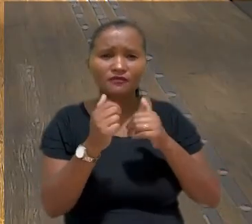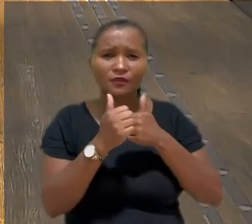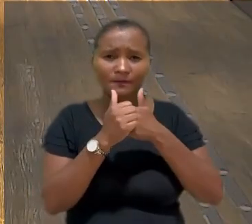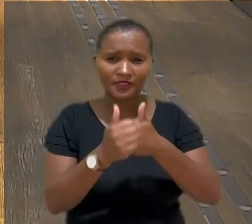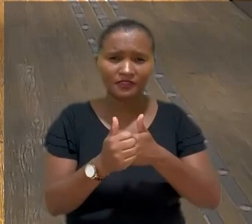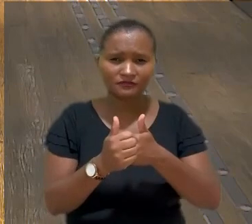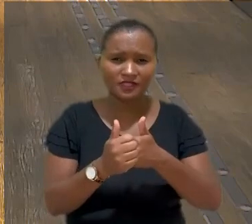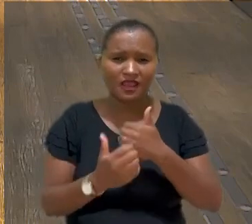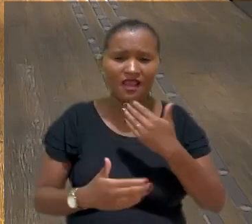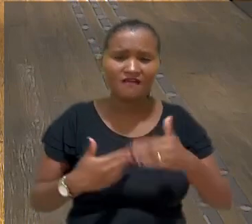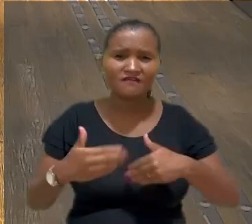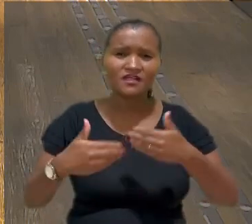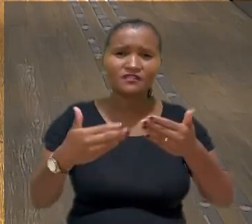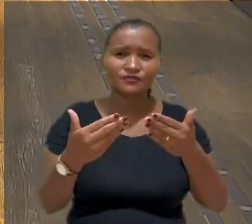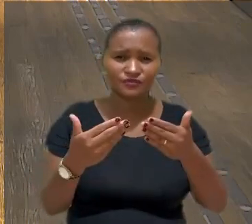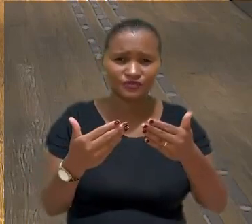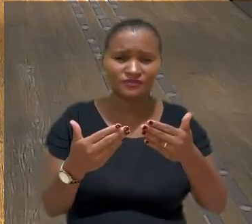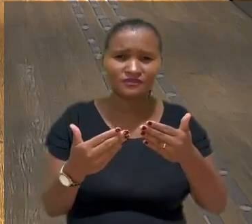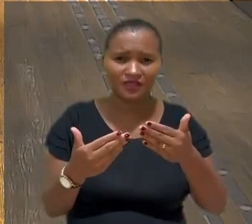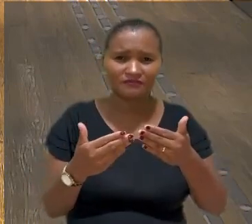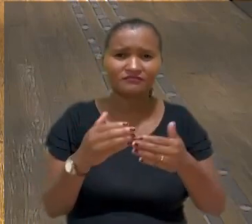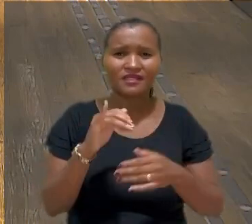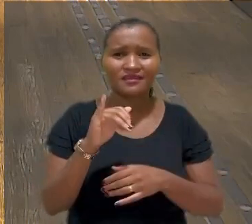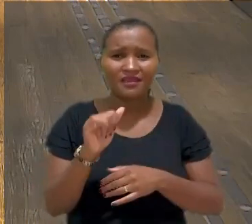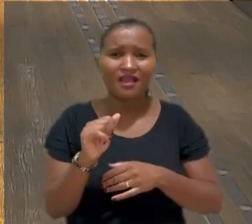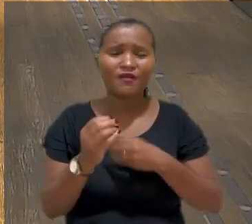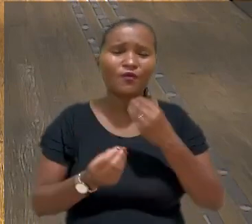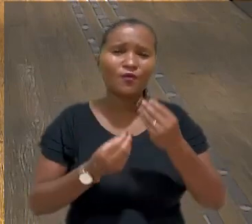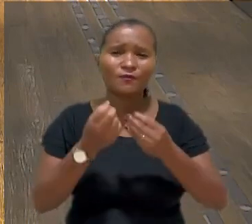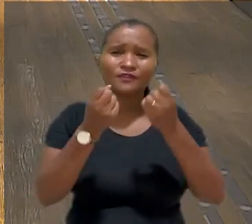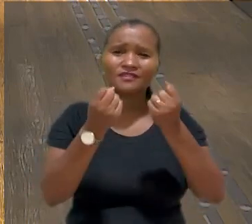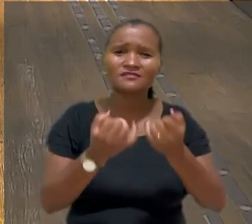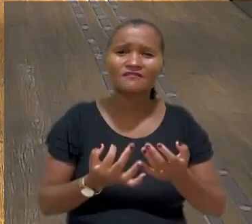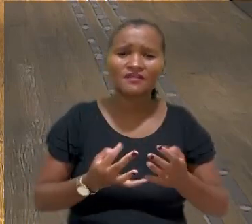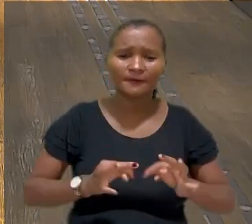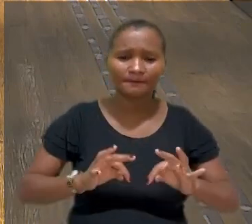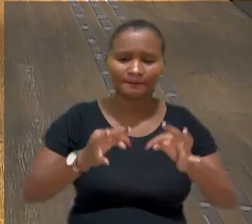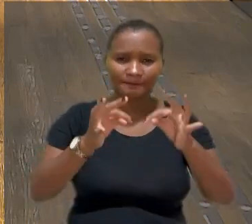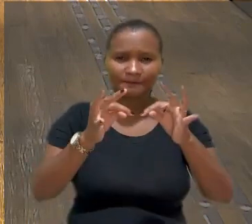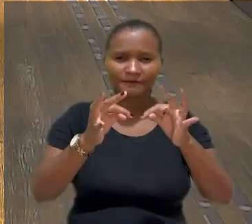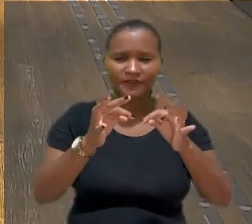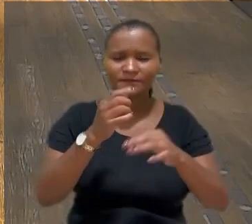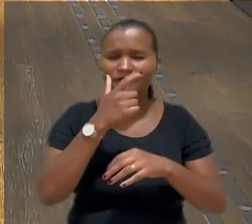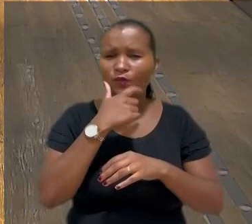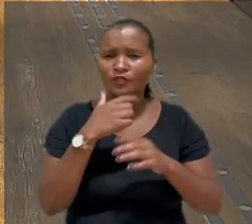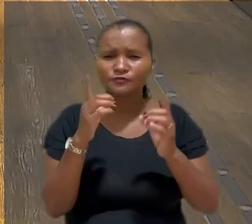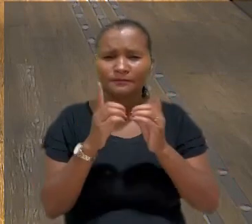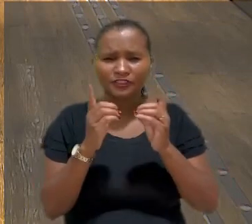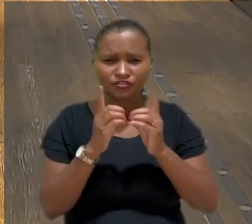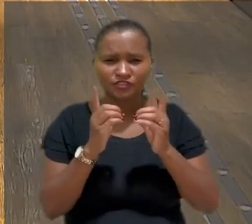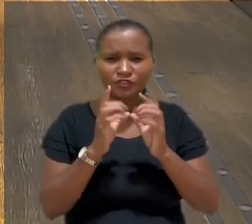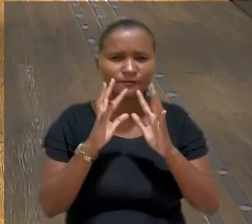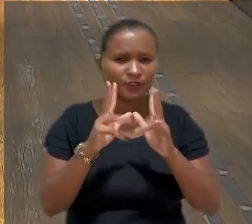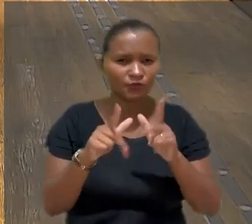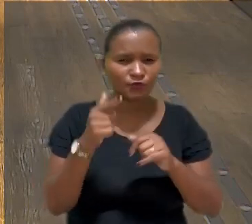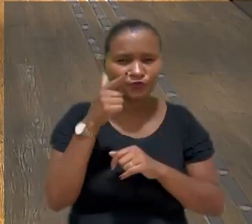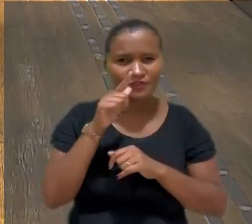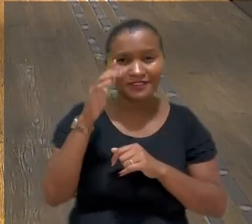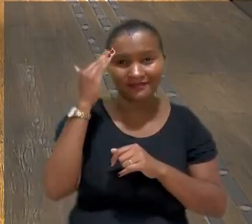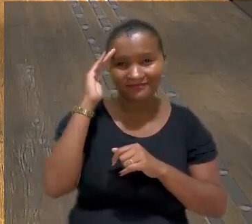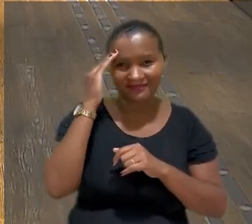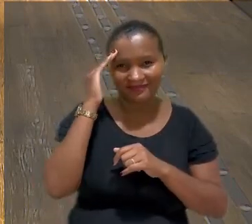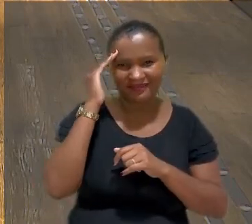e acompanhando desse avanço da IA, como que a gente pode descrever essa tecnologia? Eu acho que para ser bem didático, né, para todo mundo conseguir